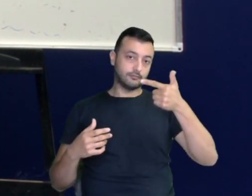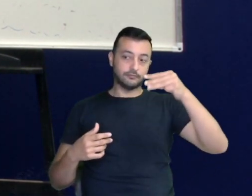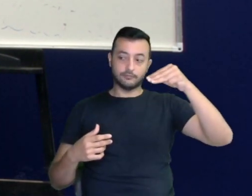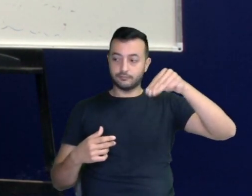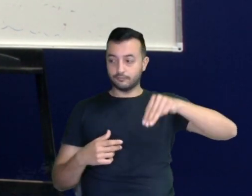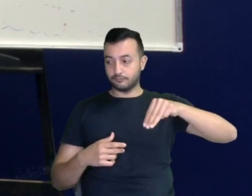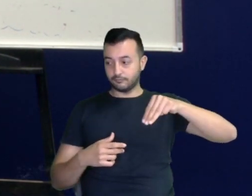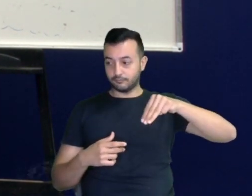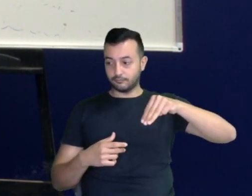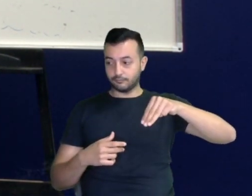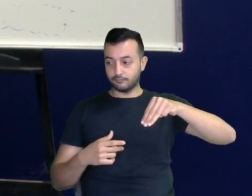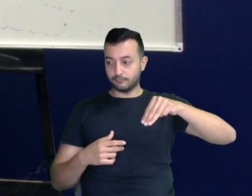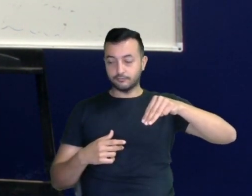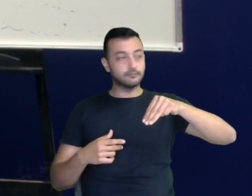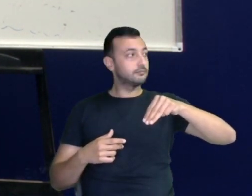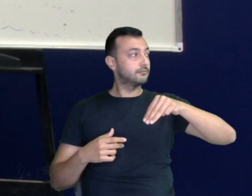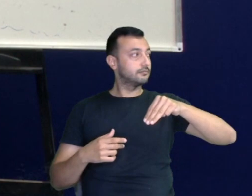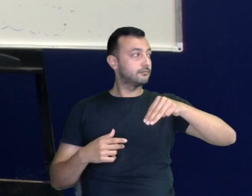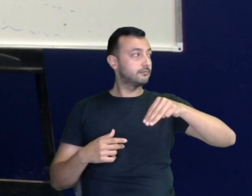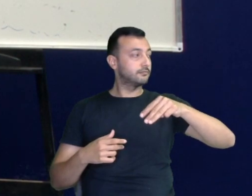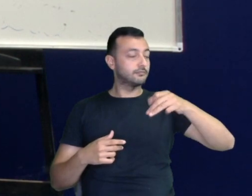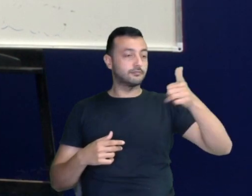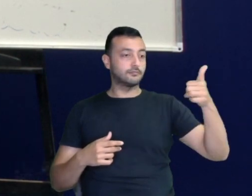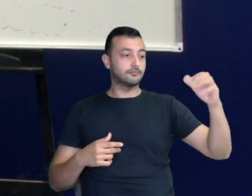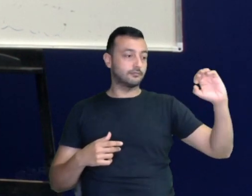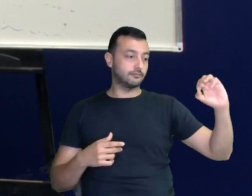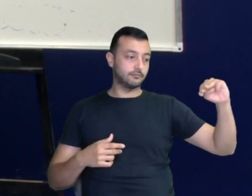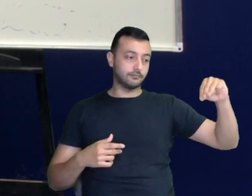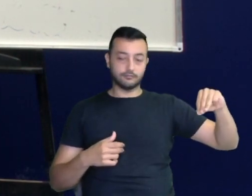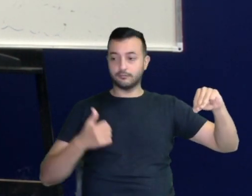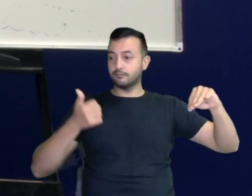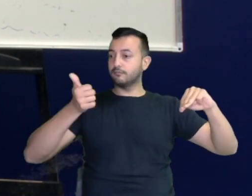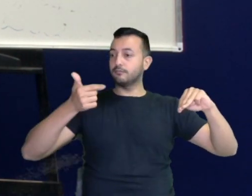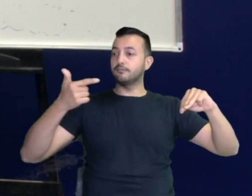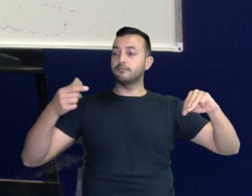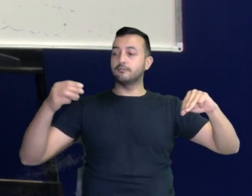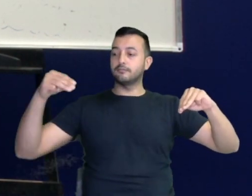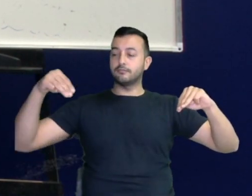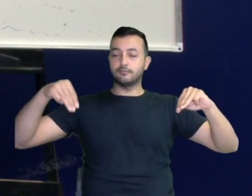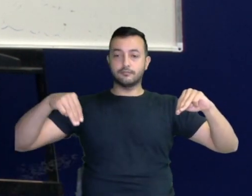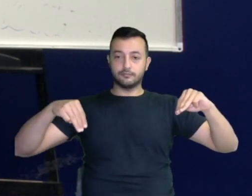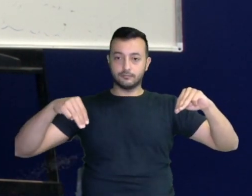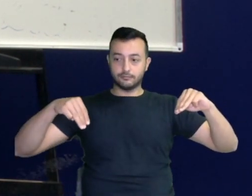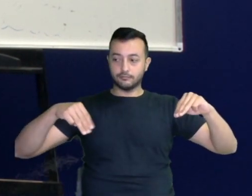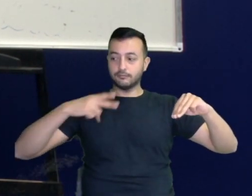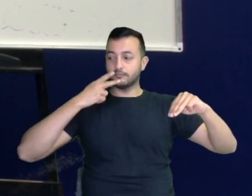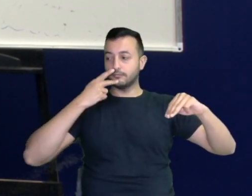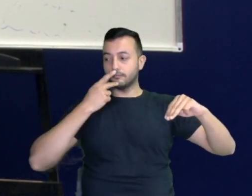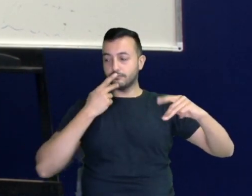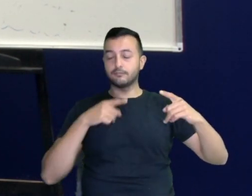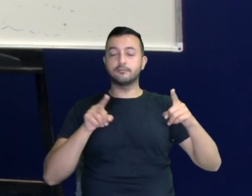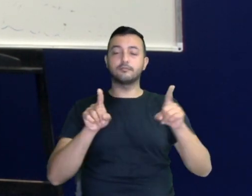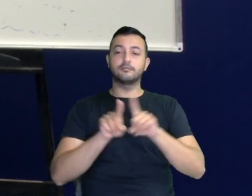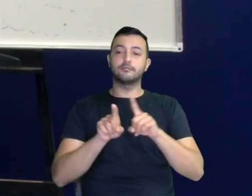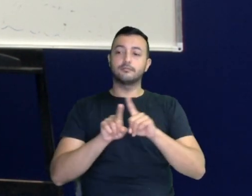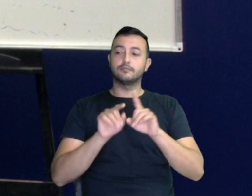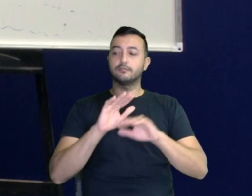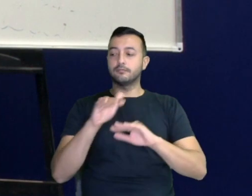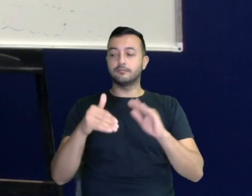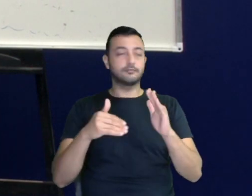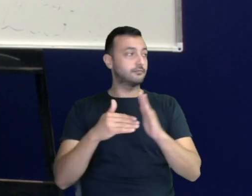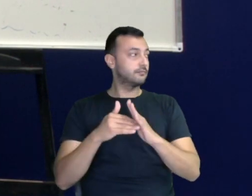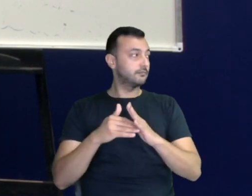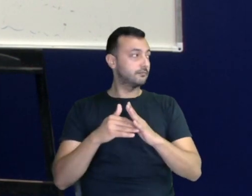metros e do outro lado, aliás, 10 metros aqui e 12 metros aqui. Foi dado também essa medida toda,